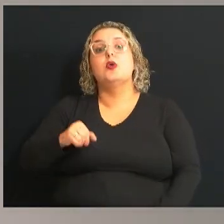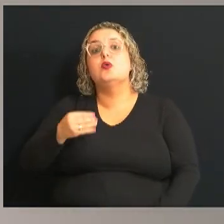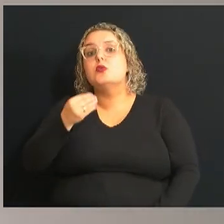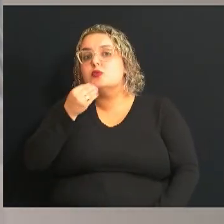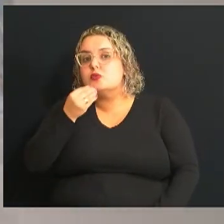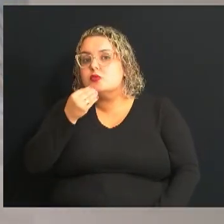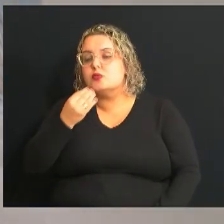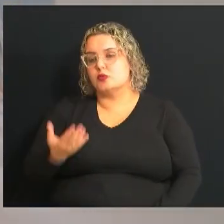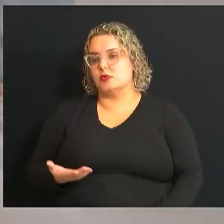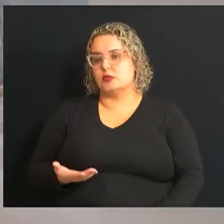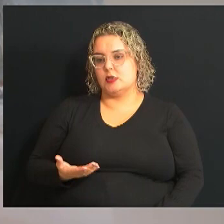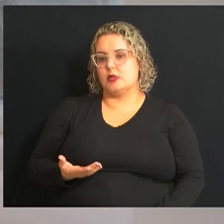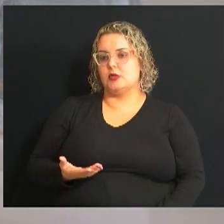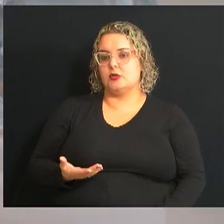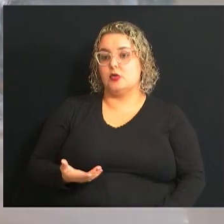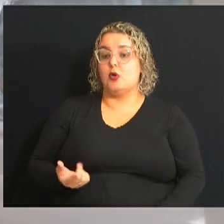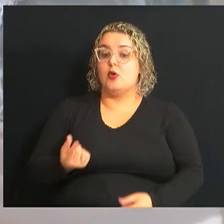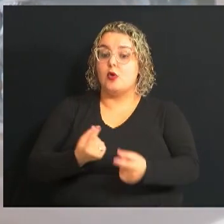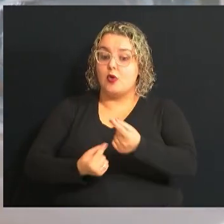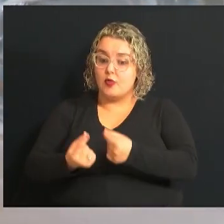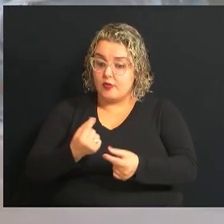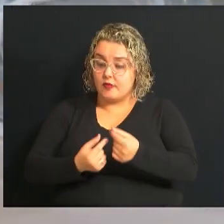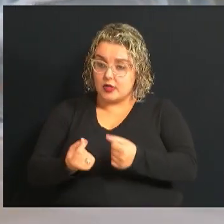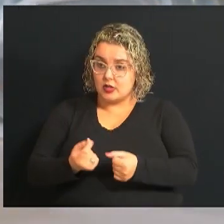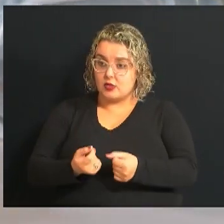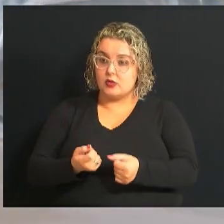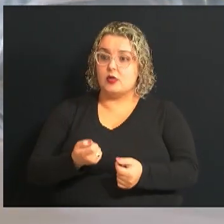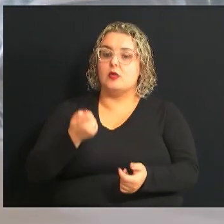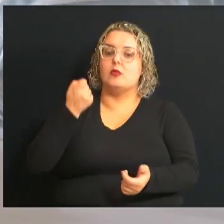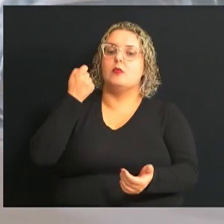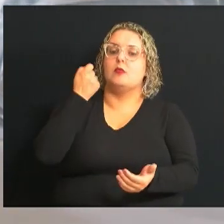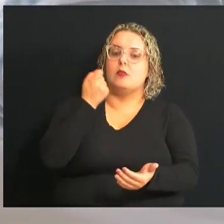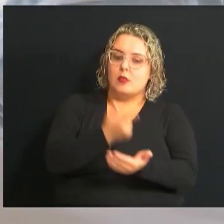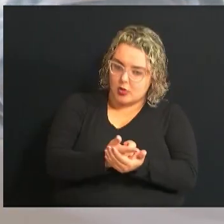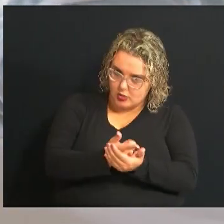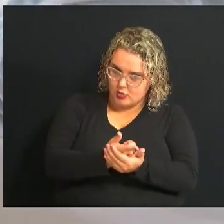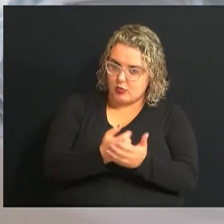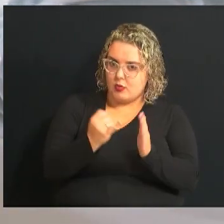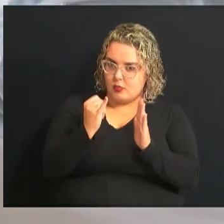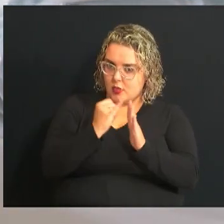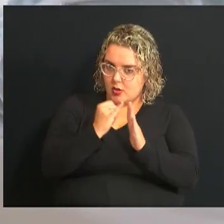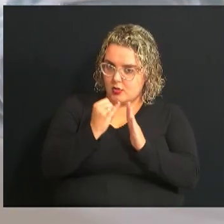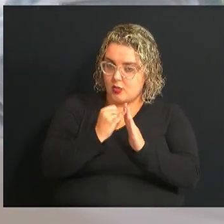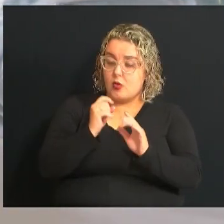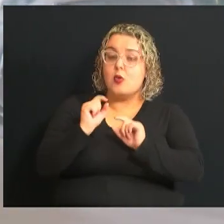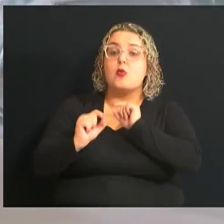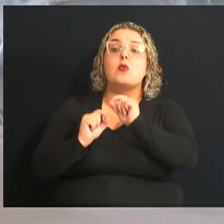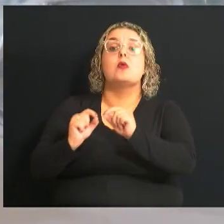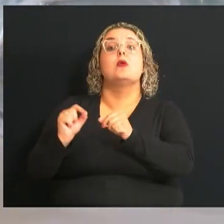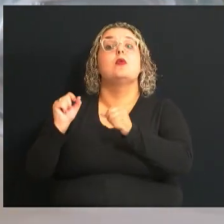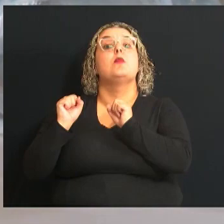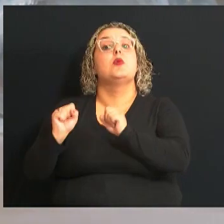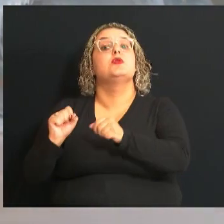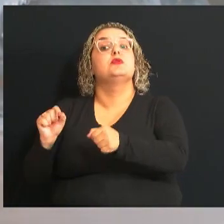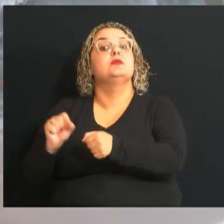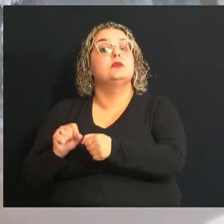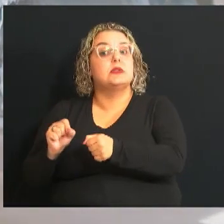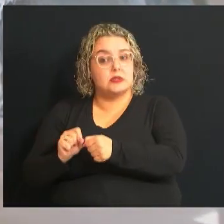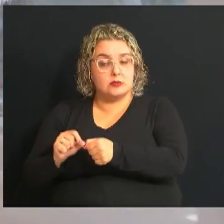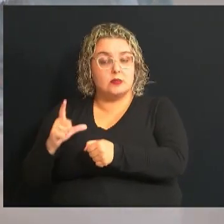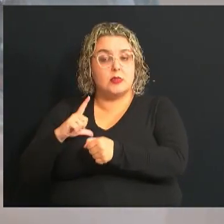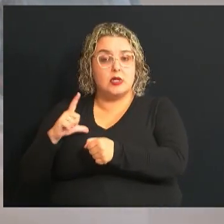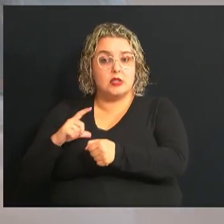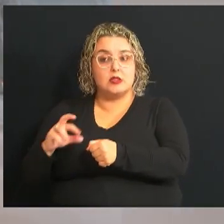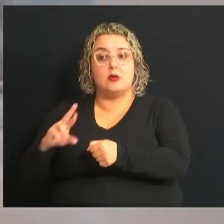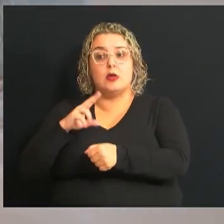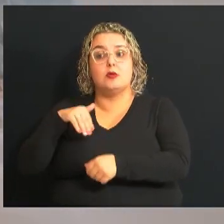com o mesmo valor que eu vou despender para comprar um imóvel, o que eu poderia estar fazendo para ter algum retorno a